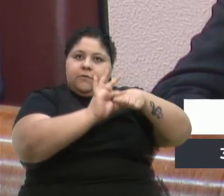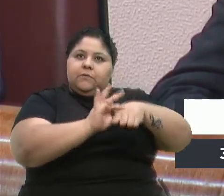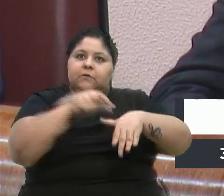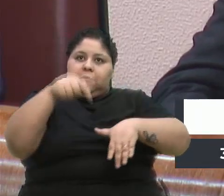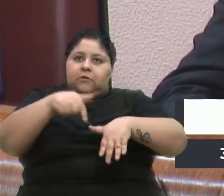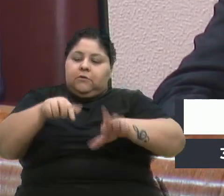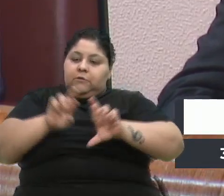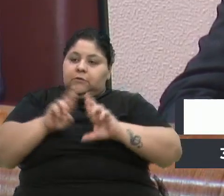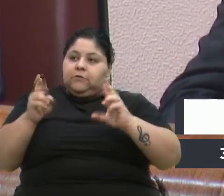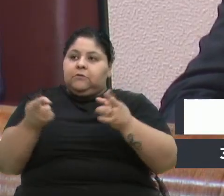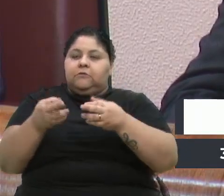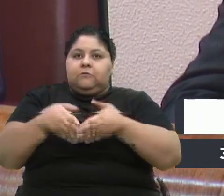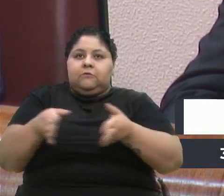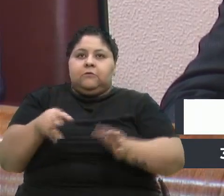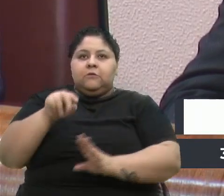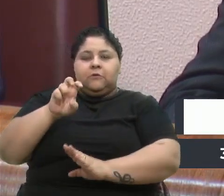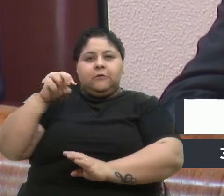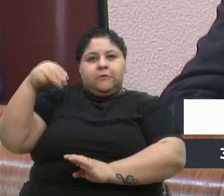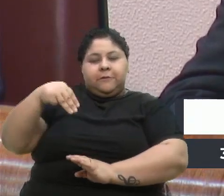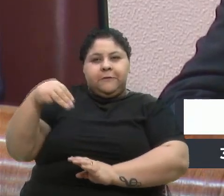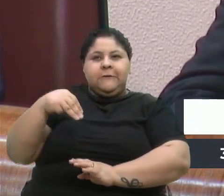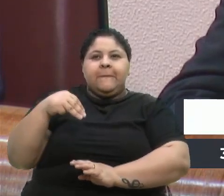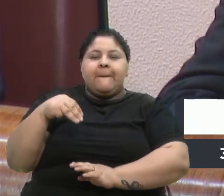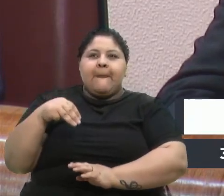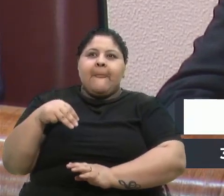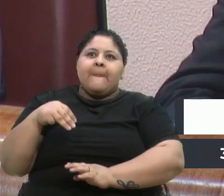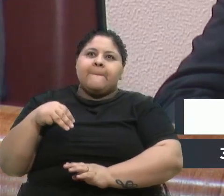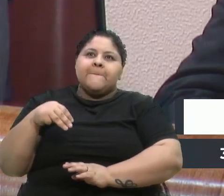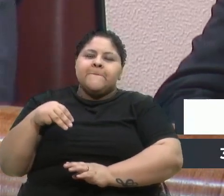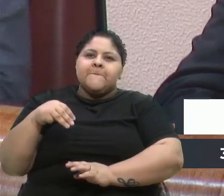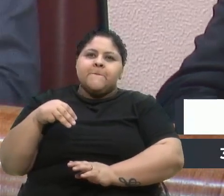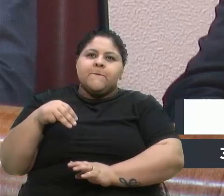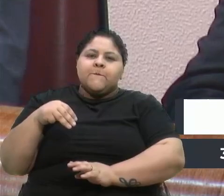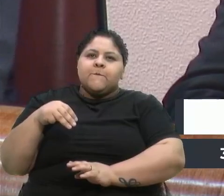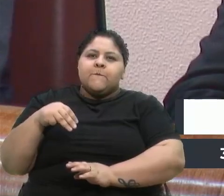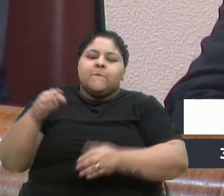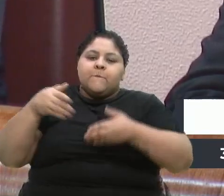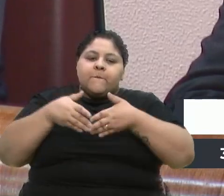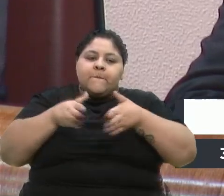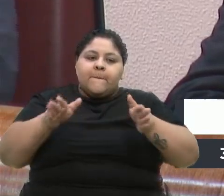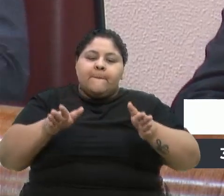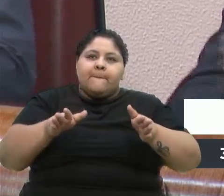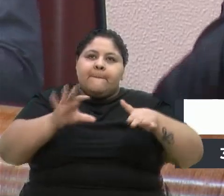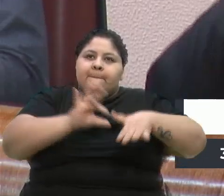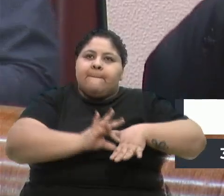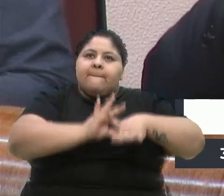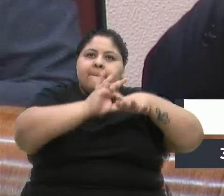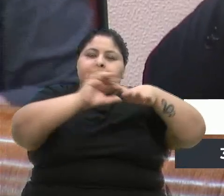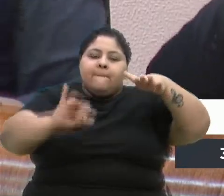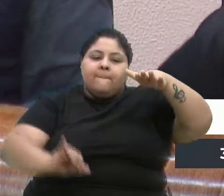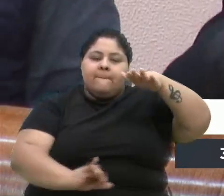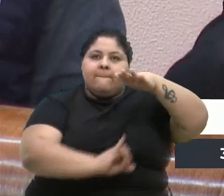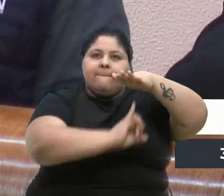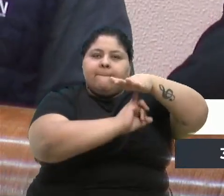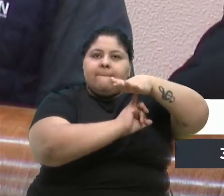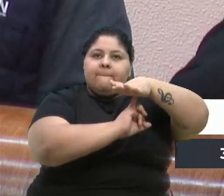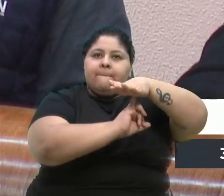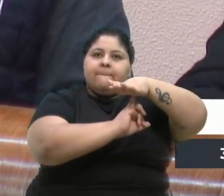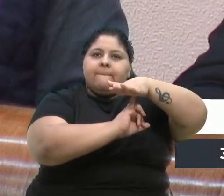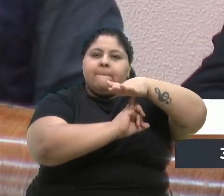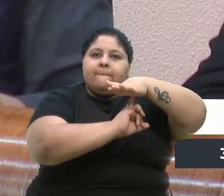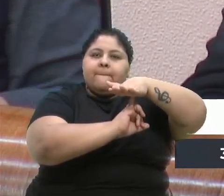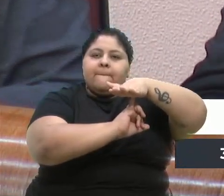Esta sessão ordinária abre espaço de 5 minutos para a manifestação de representante do Instituto Federal de Educação,